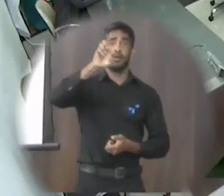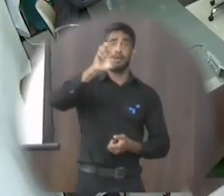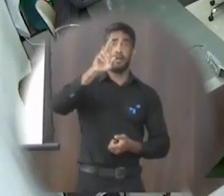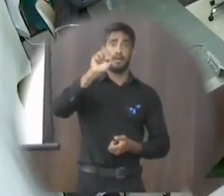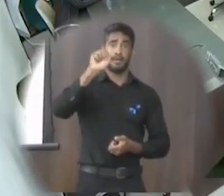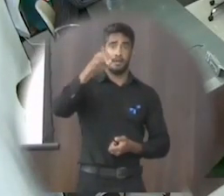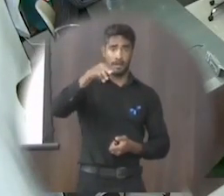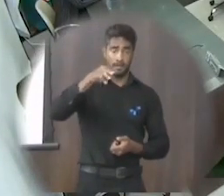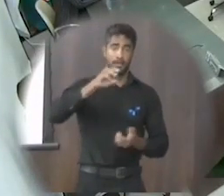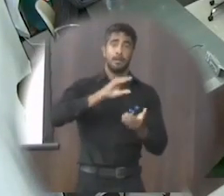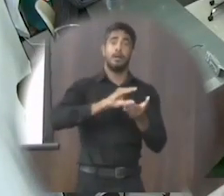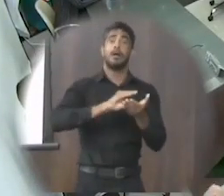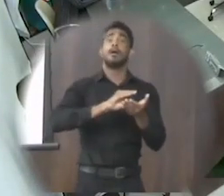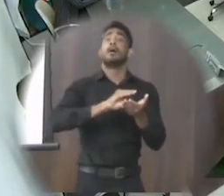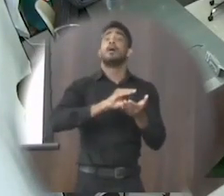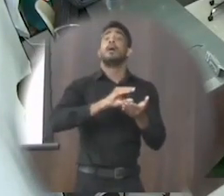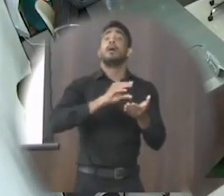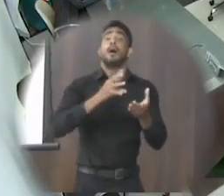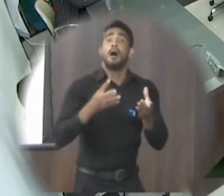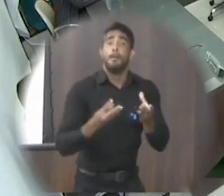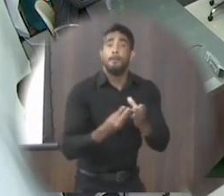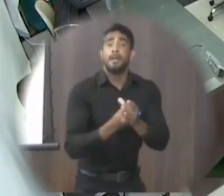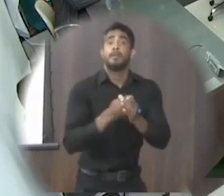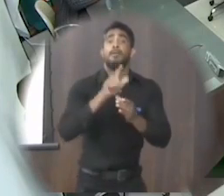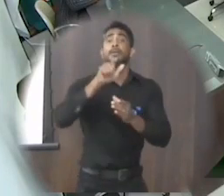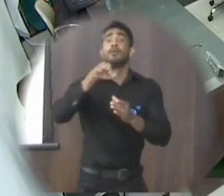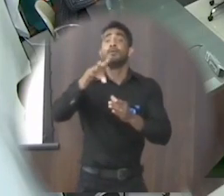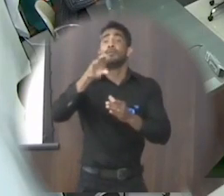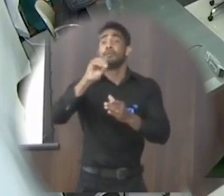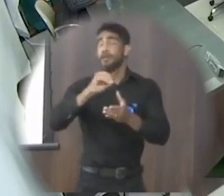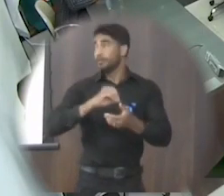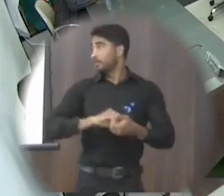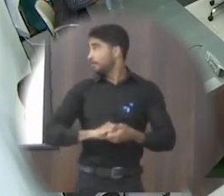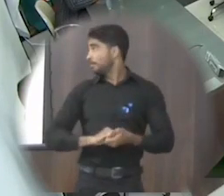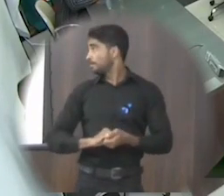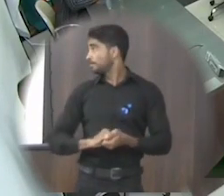dos Reis. Membro, o vereador Leobino Antunes de Bem.